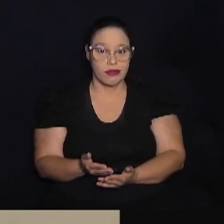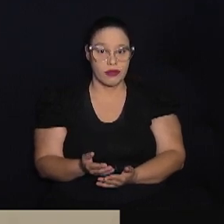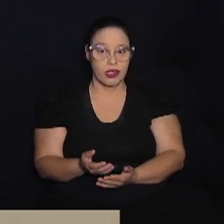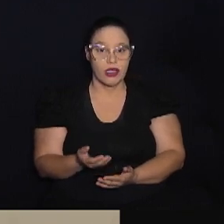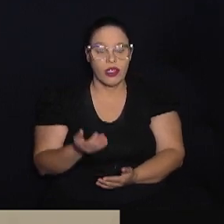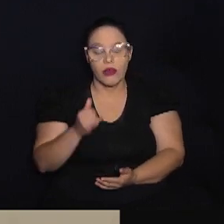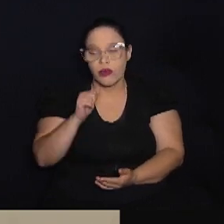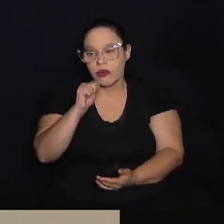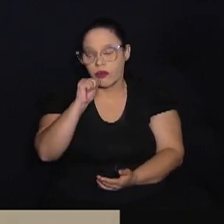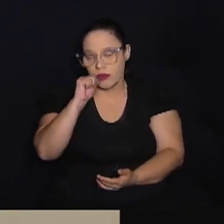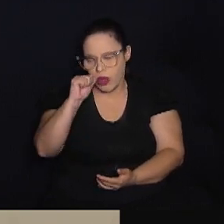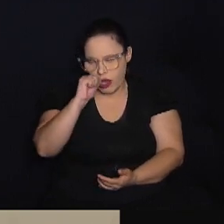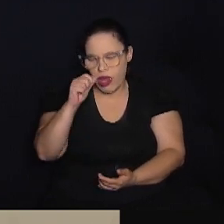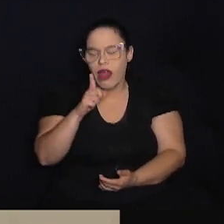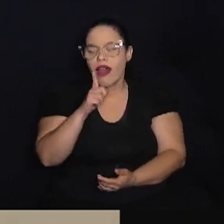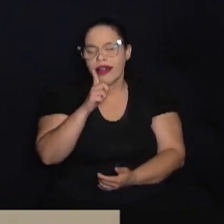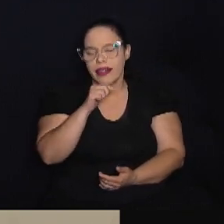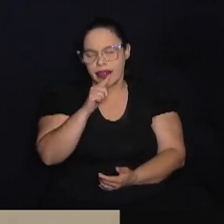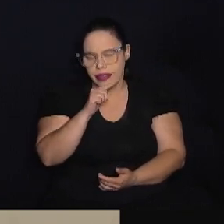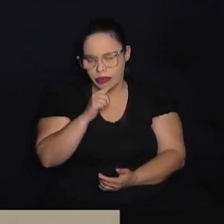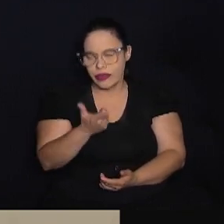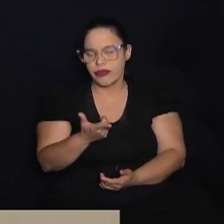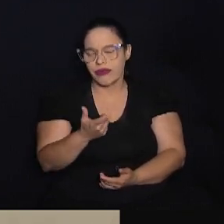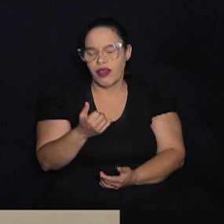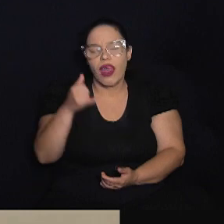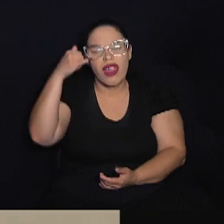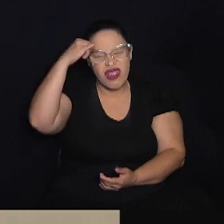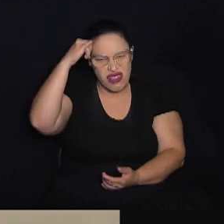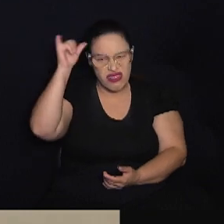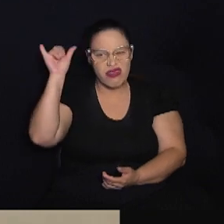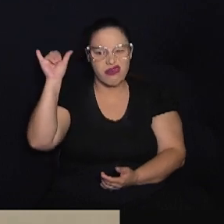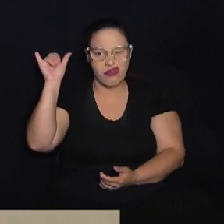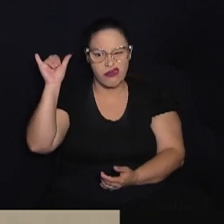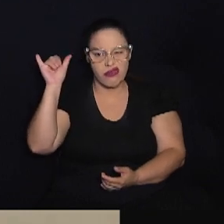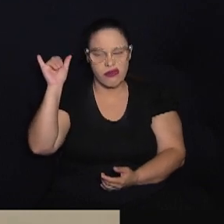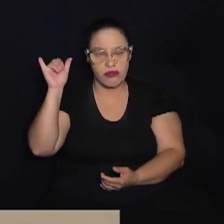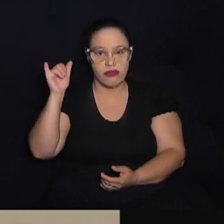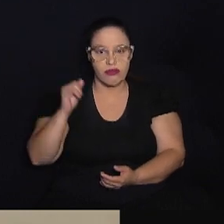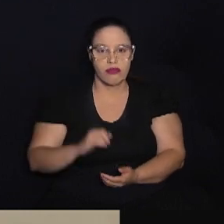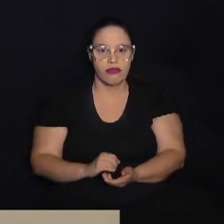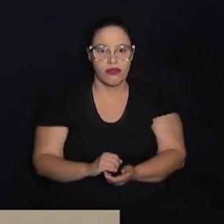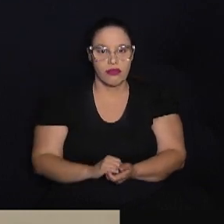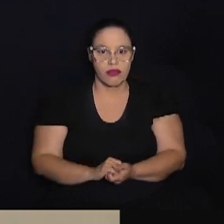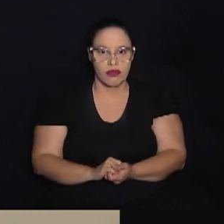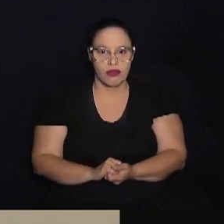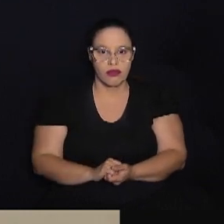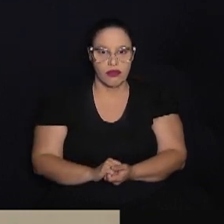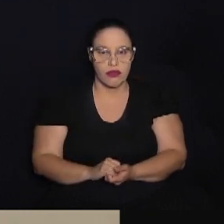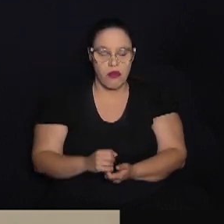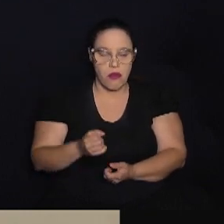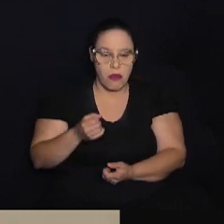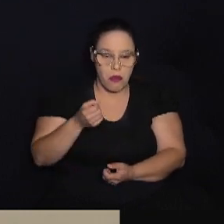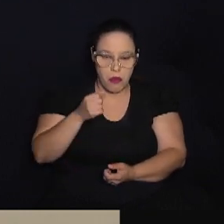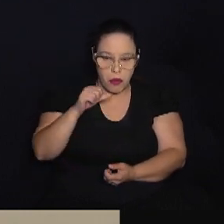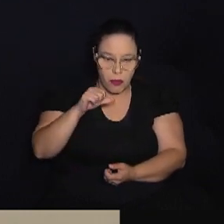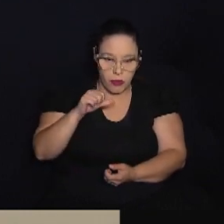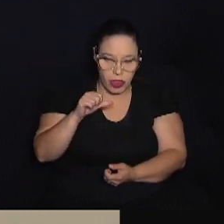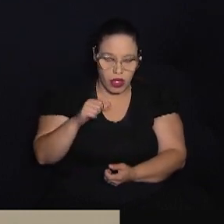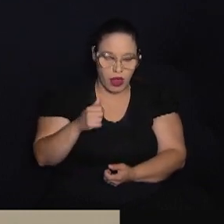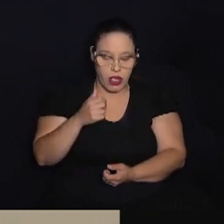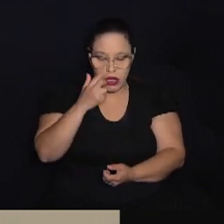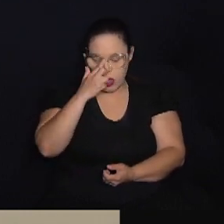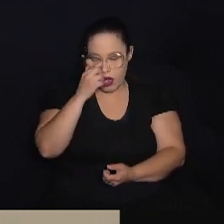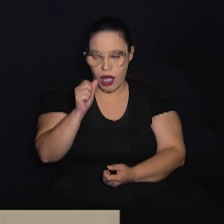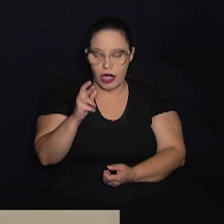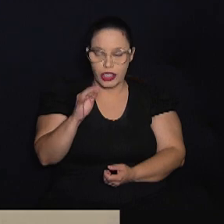hidratar bem, tomar bastante água, líquidos, tá? Evitar bebidas, aquelas de pozinho ou